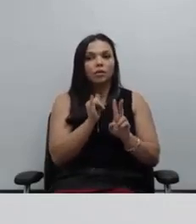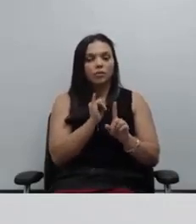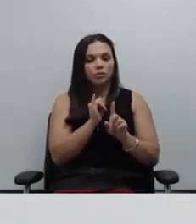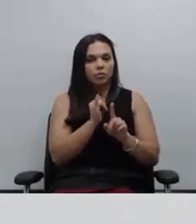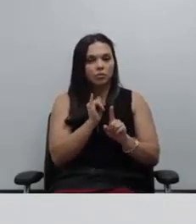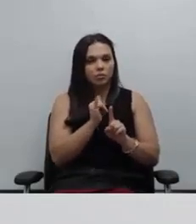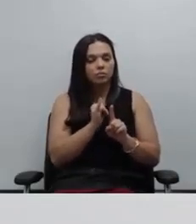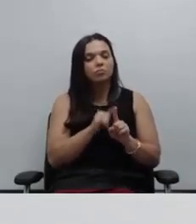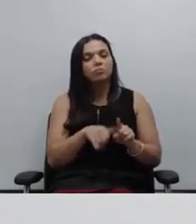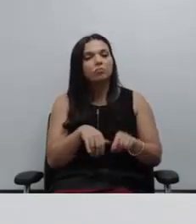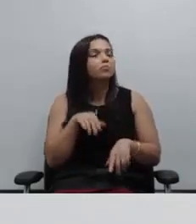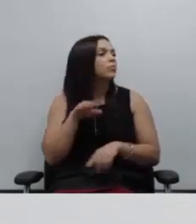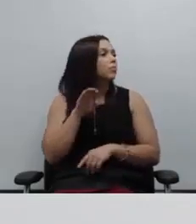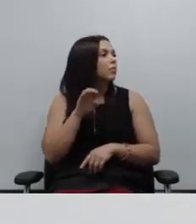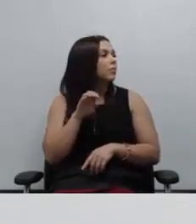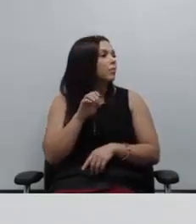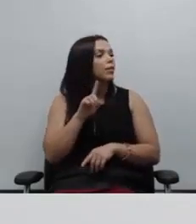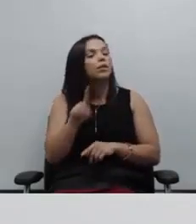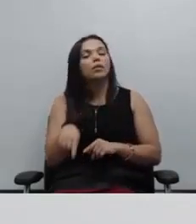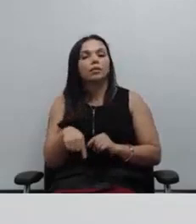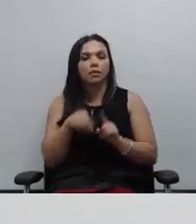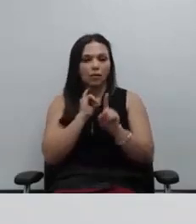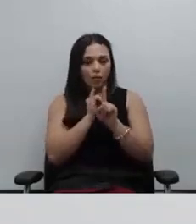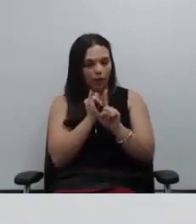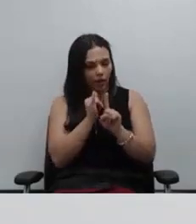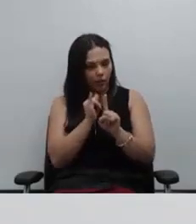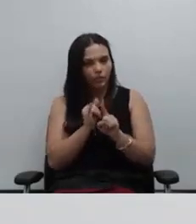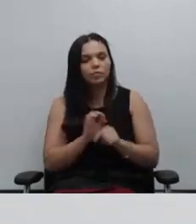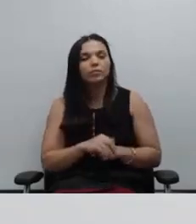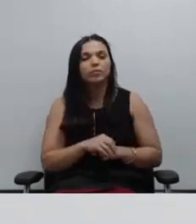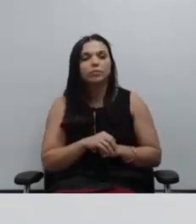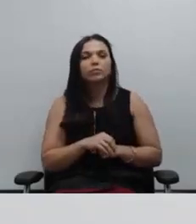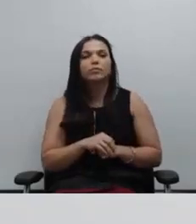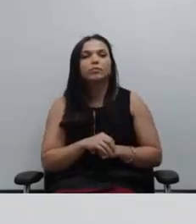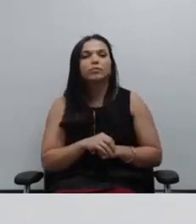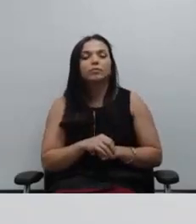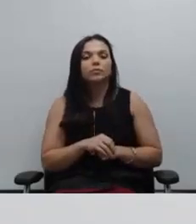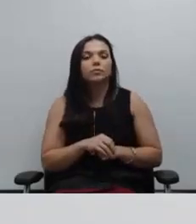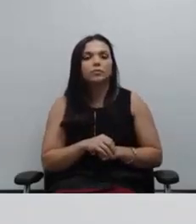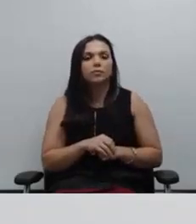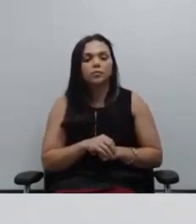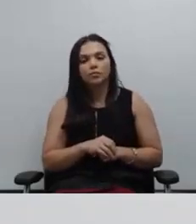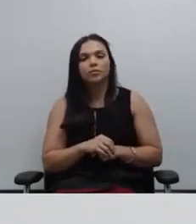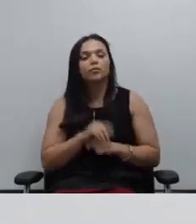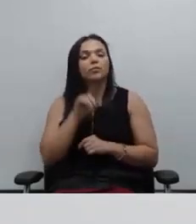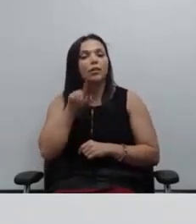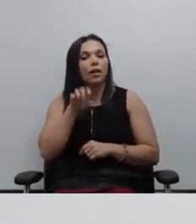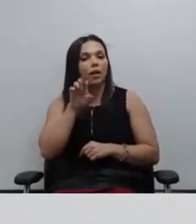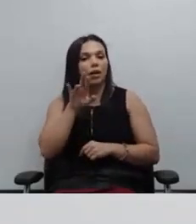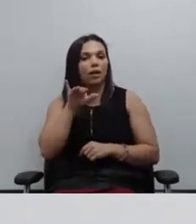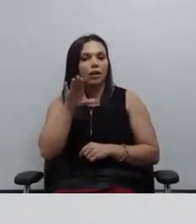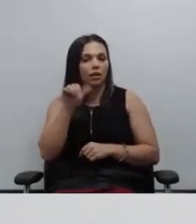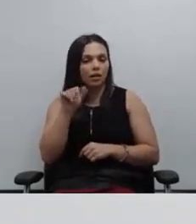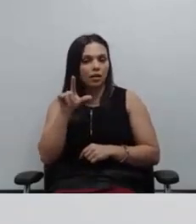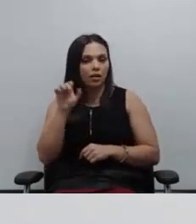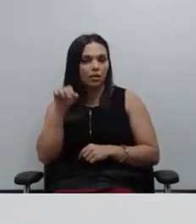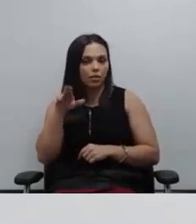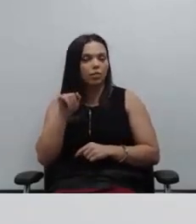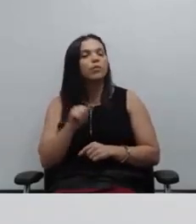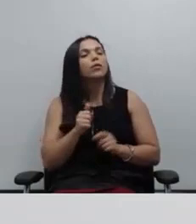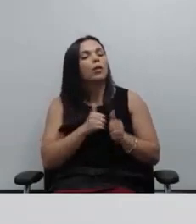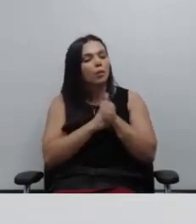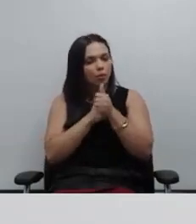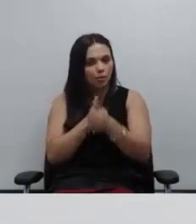Ramalho. Com o relator, senhora presidente. Excelentíssima conselheira Érica Leone. Com o